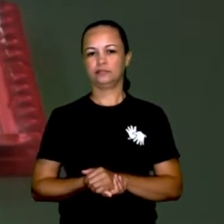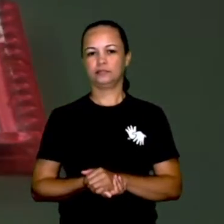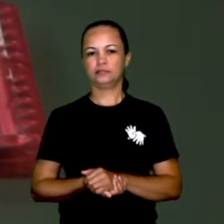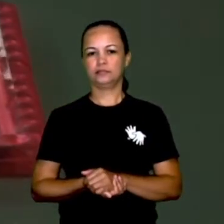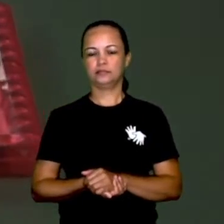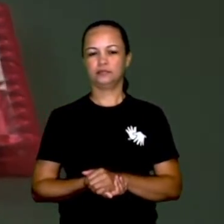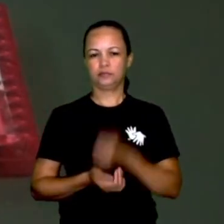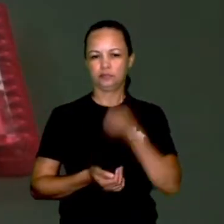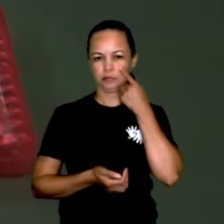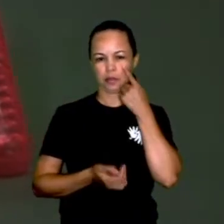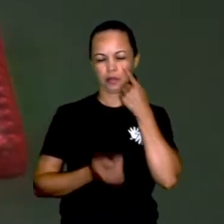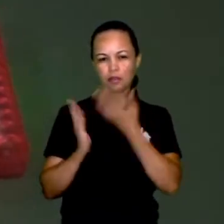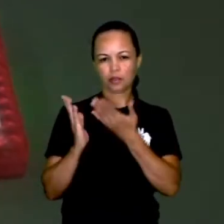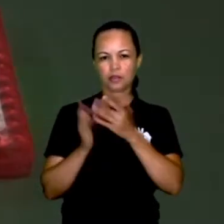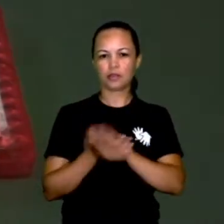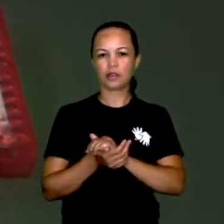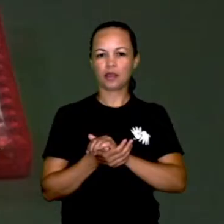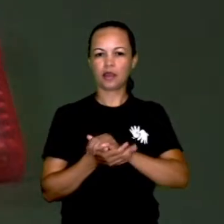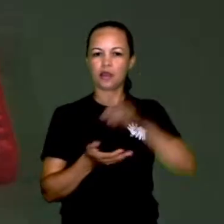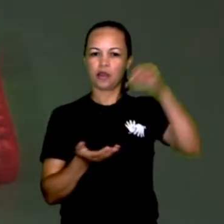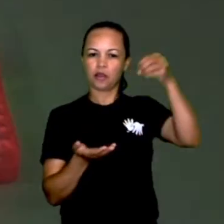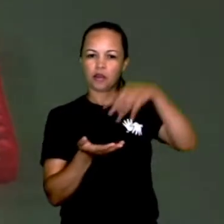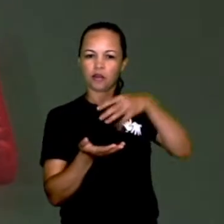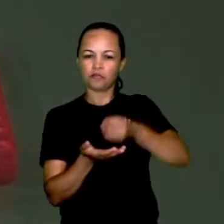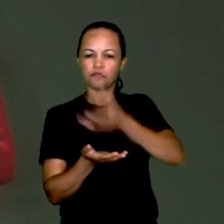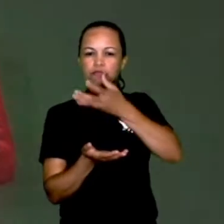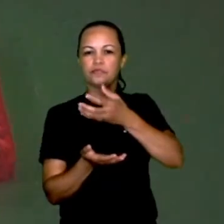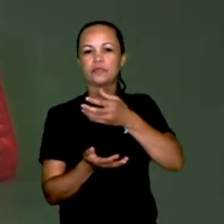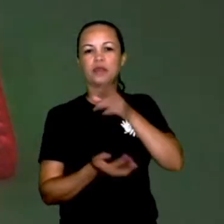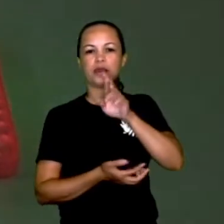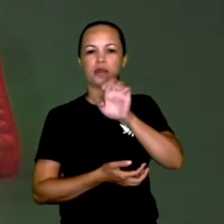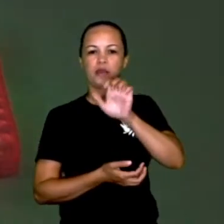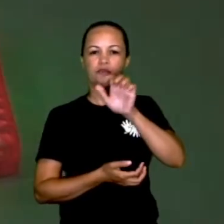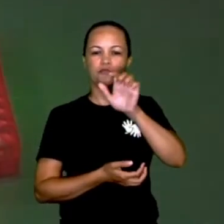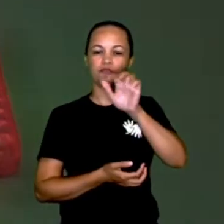Tá vendo? Aqui, ó, a reflexão. Beleza?